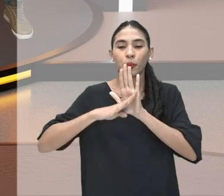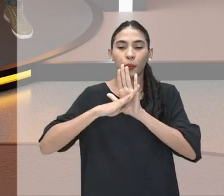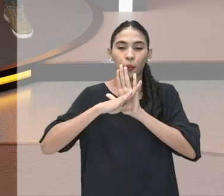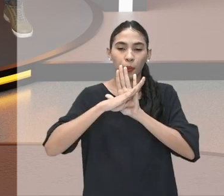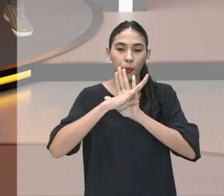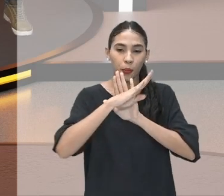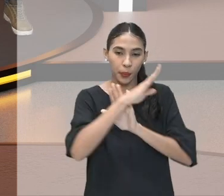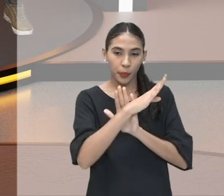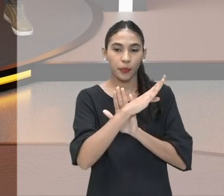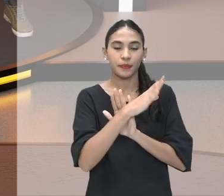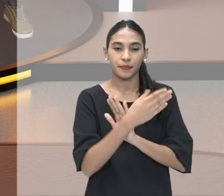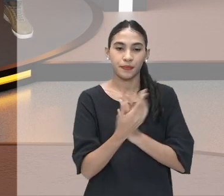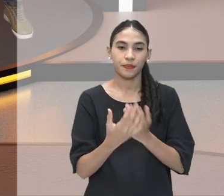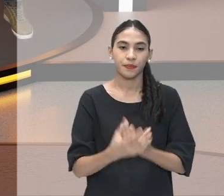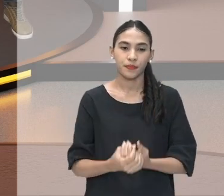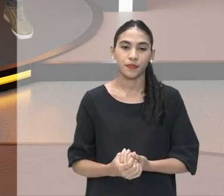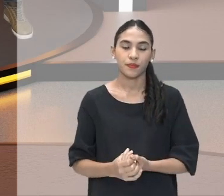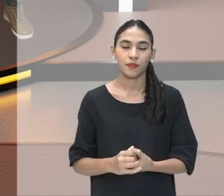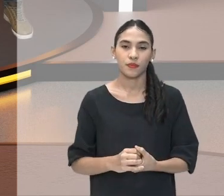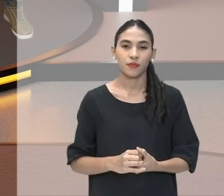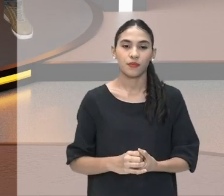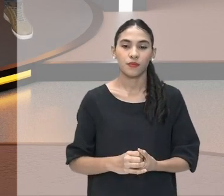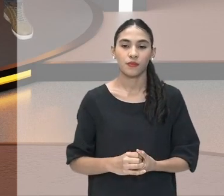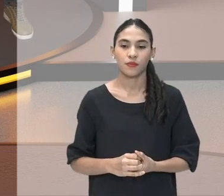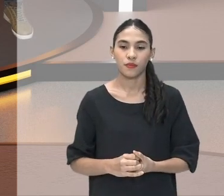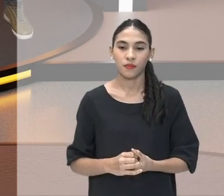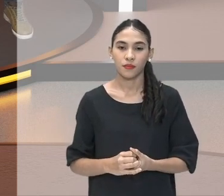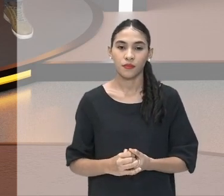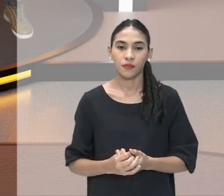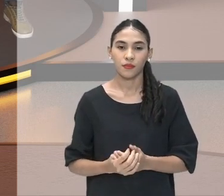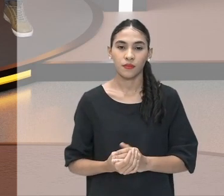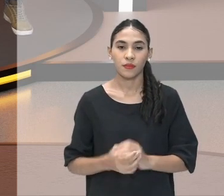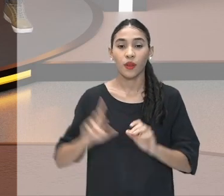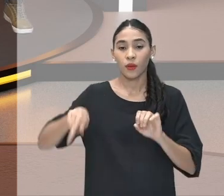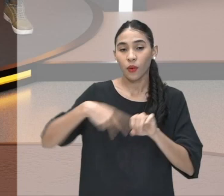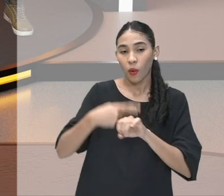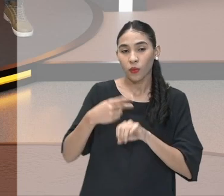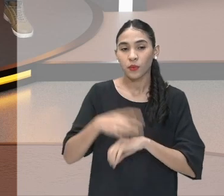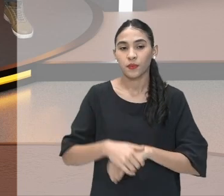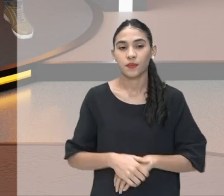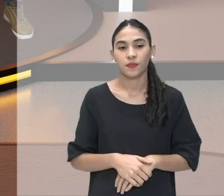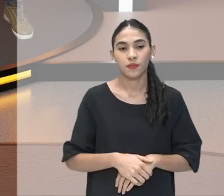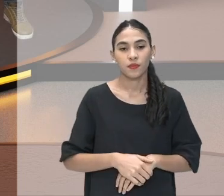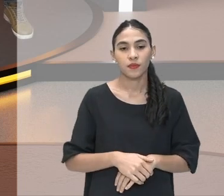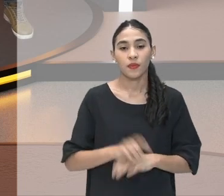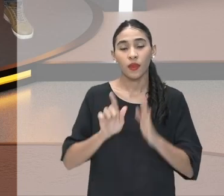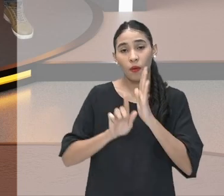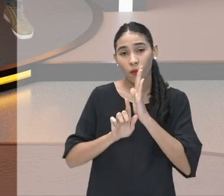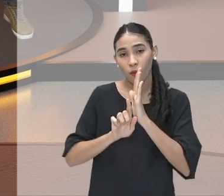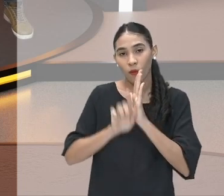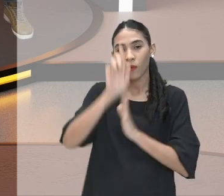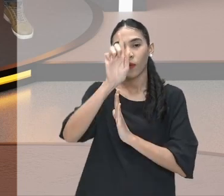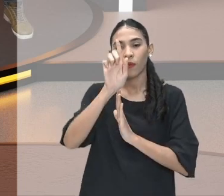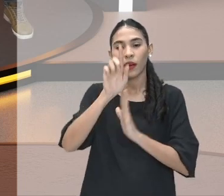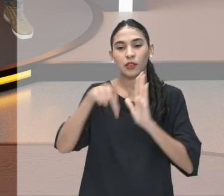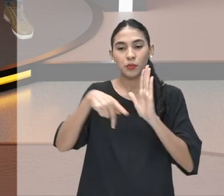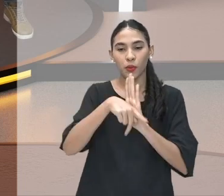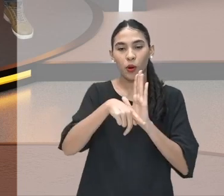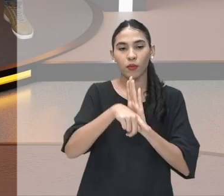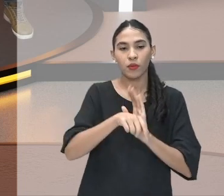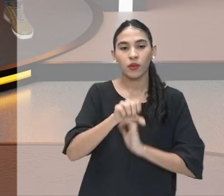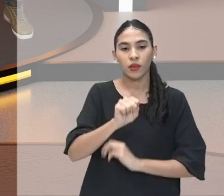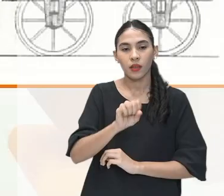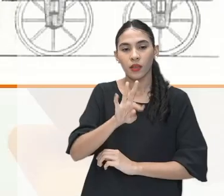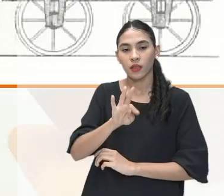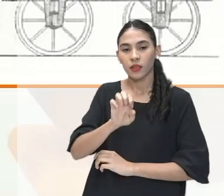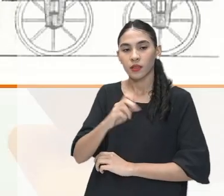e da produtividade, certo? Muito bem, vamos para mais um. Foguete de Stephenson, né, uma